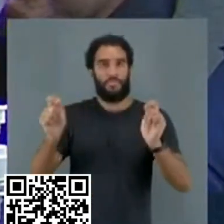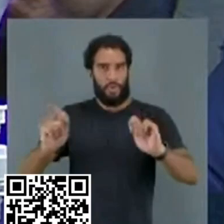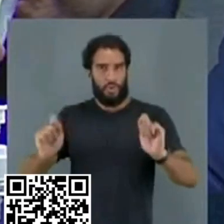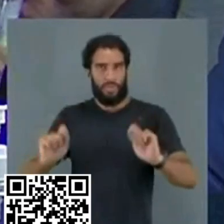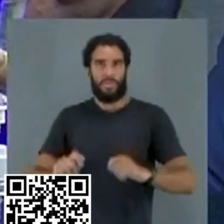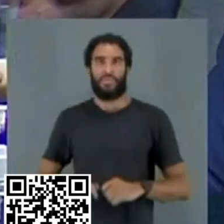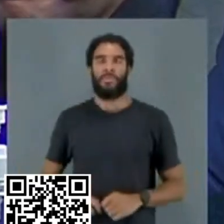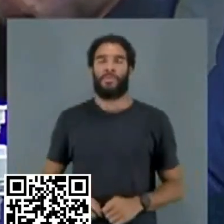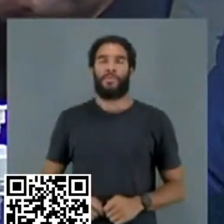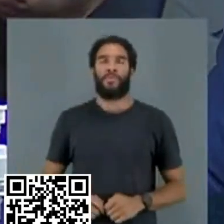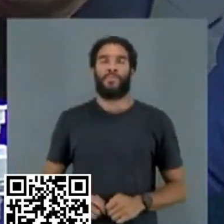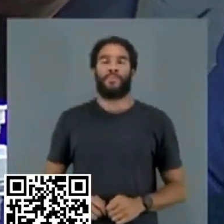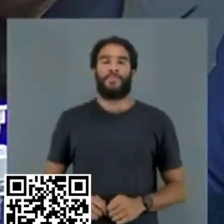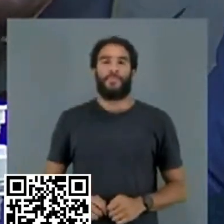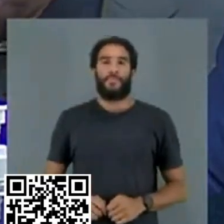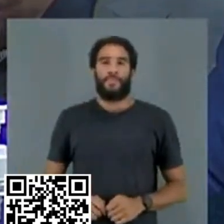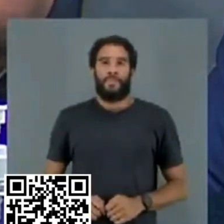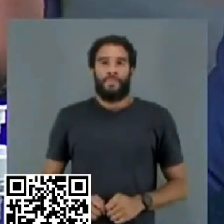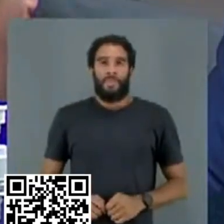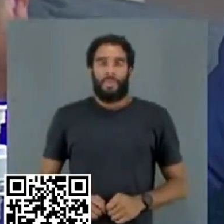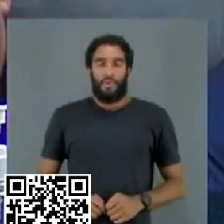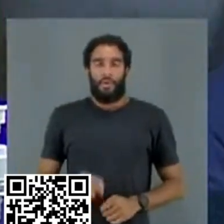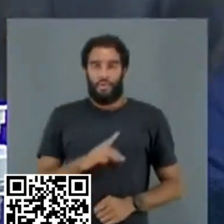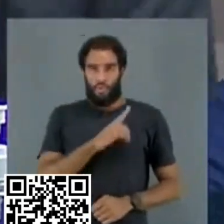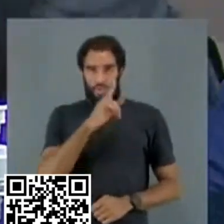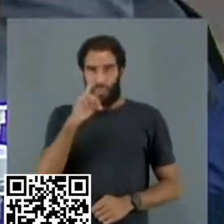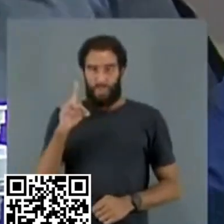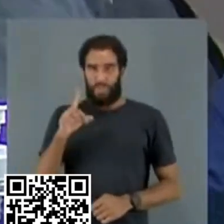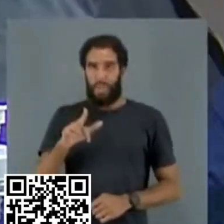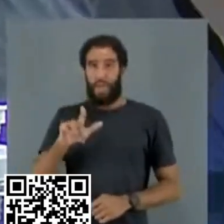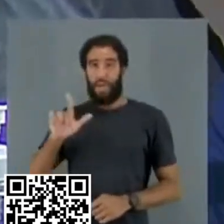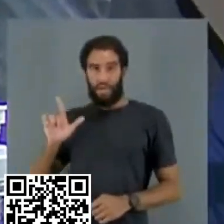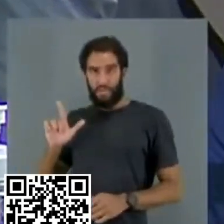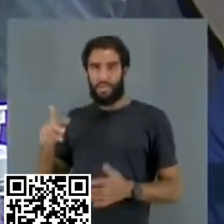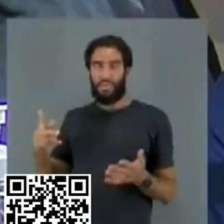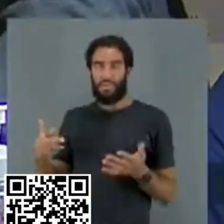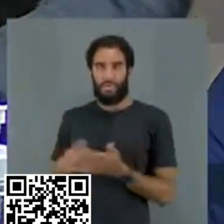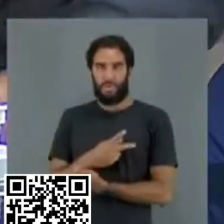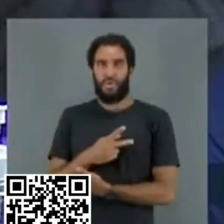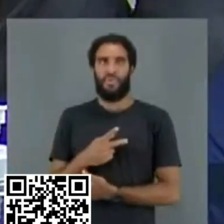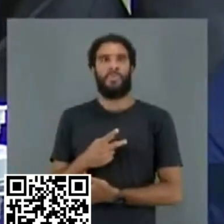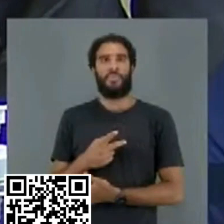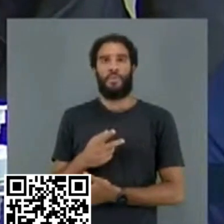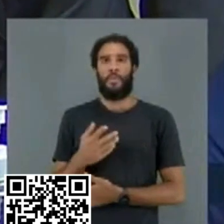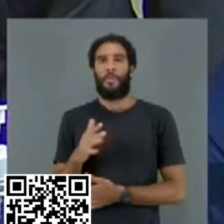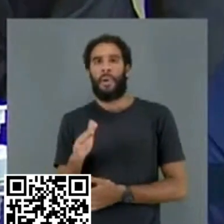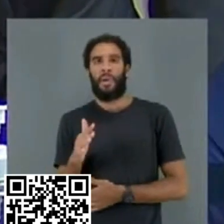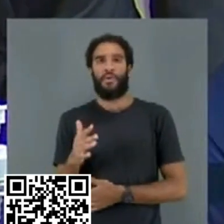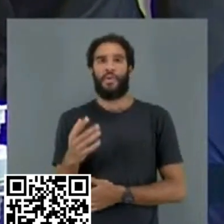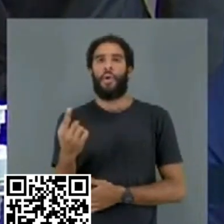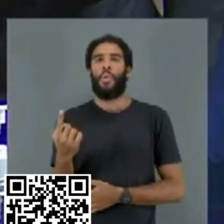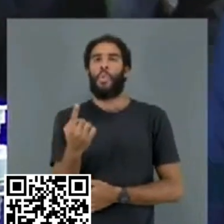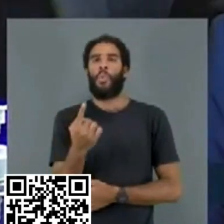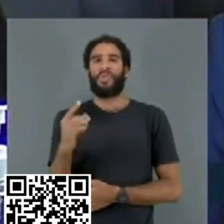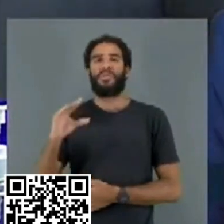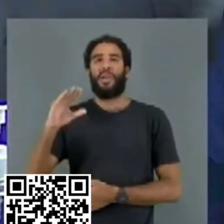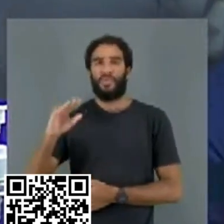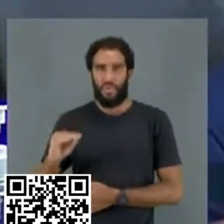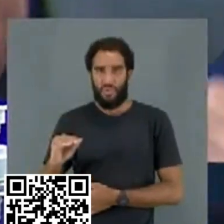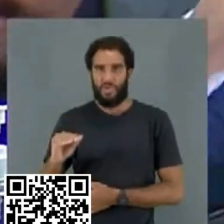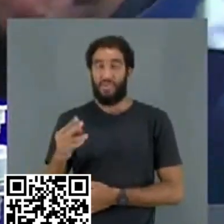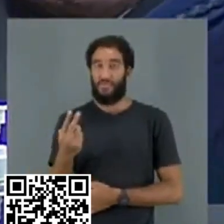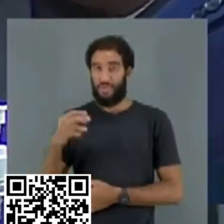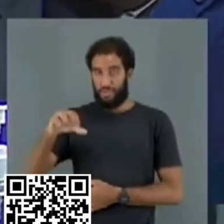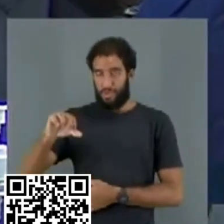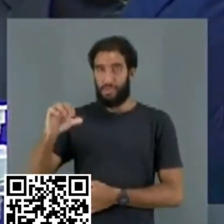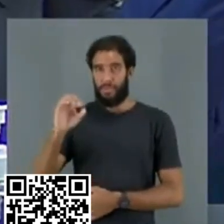Na véspera da eleição, por volta de 23 horas do dia 29 de outubro, o